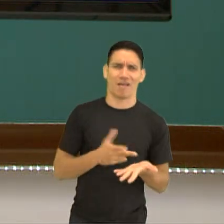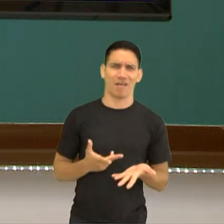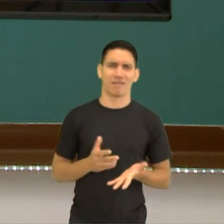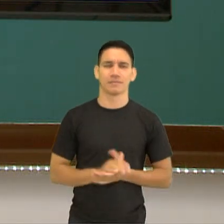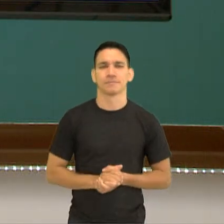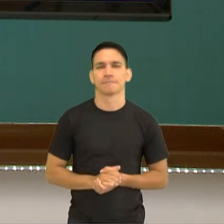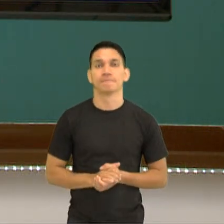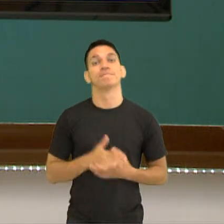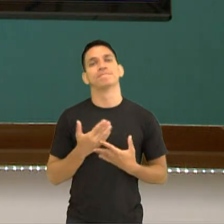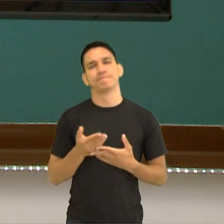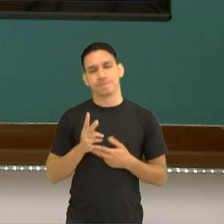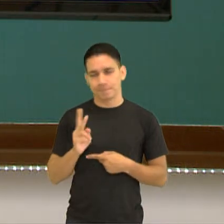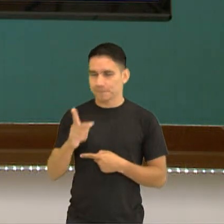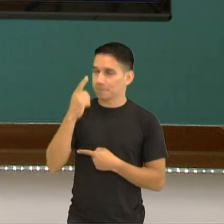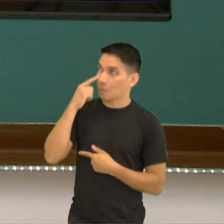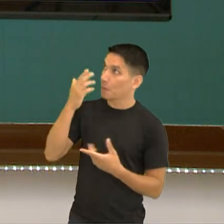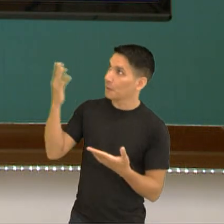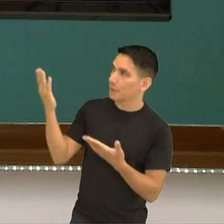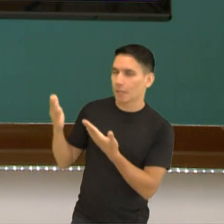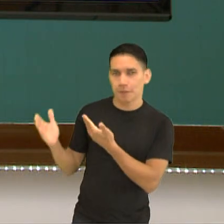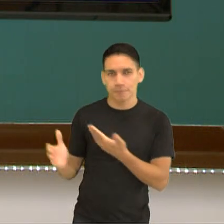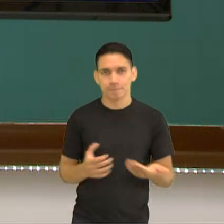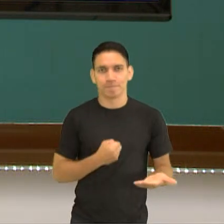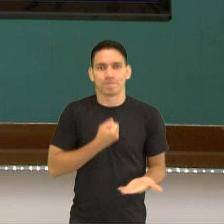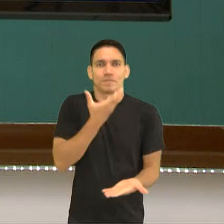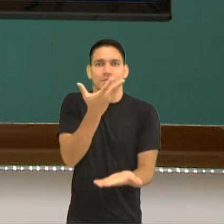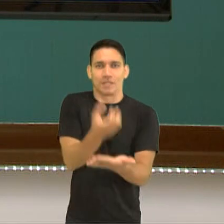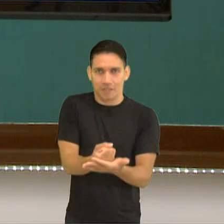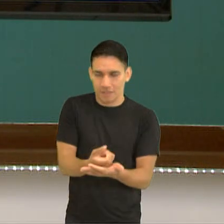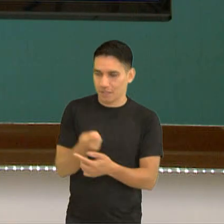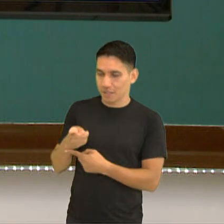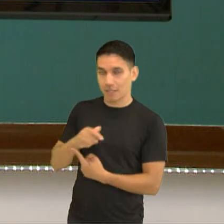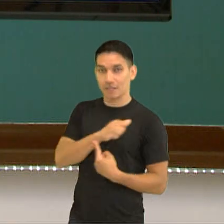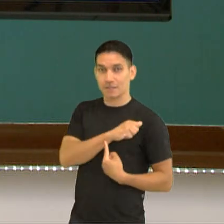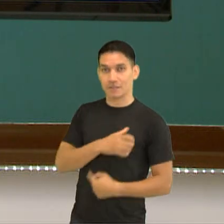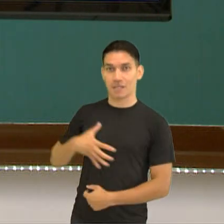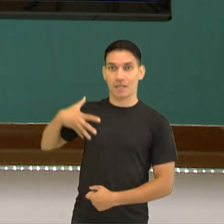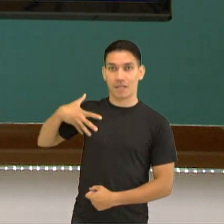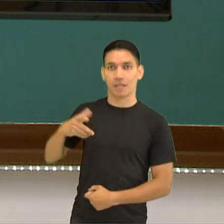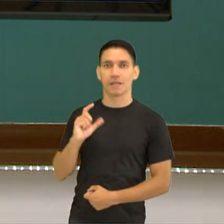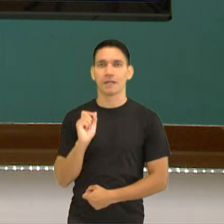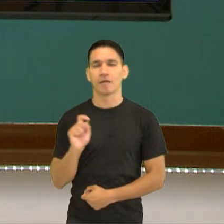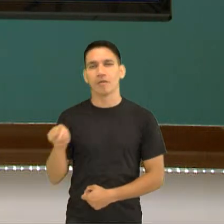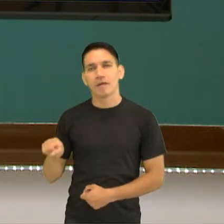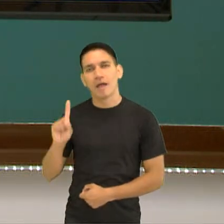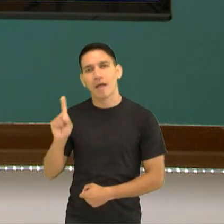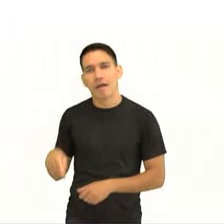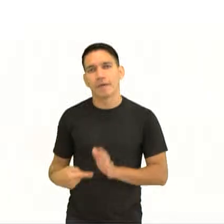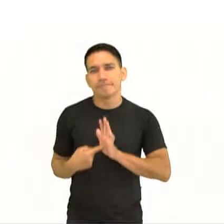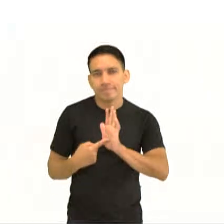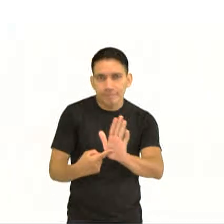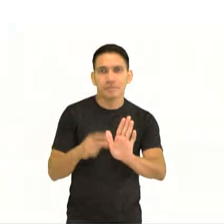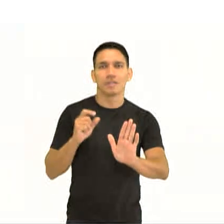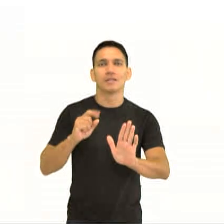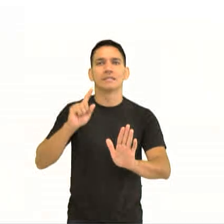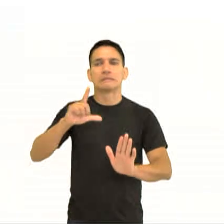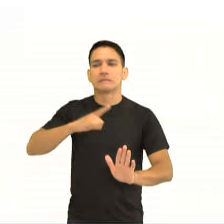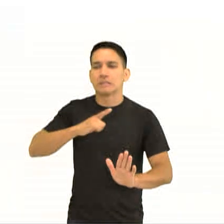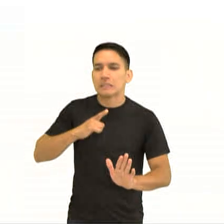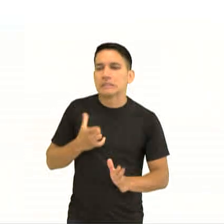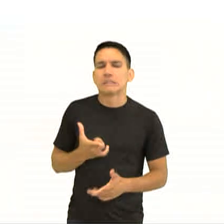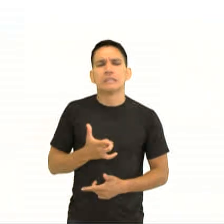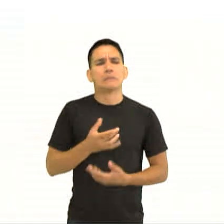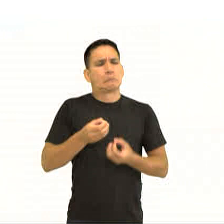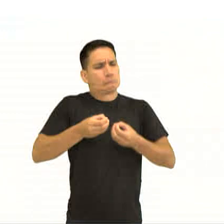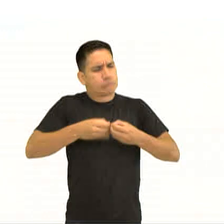vamos lá então retomar aqui a biografia de Aristóteles. Vimos então que o Aristóteles se